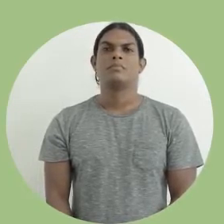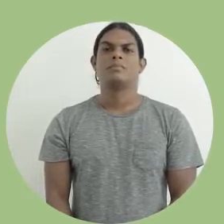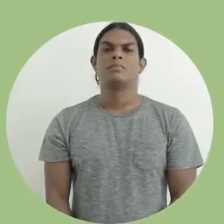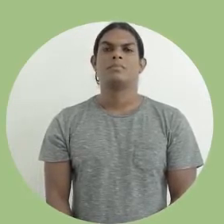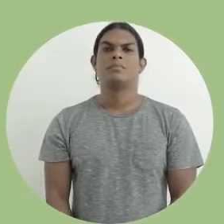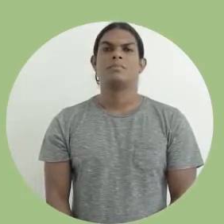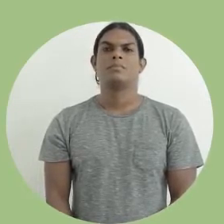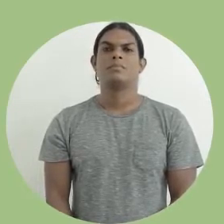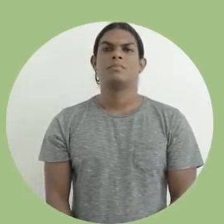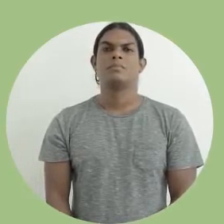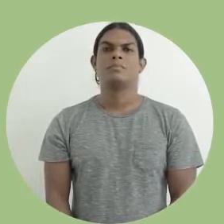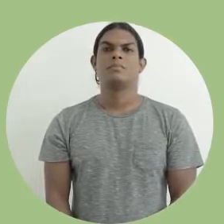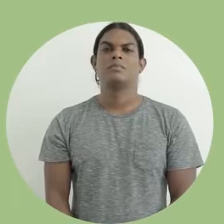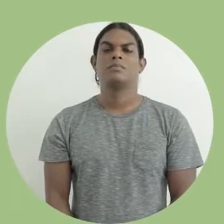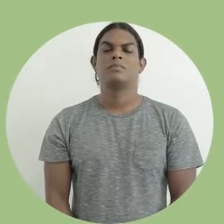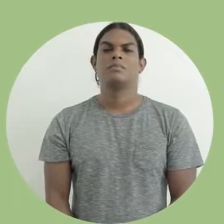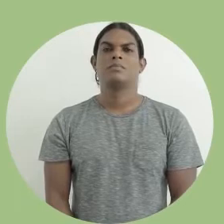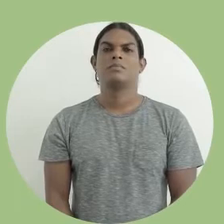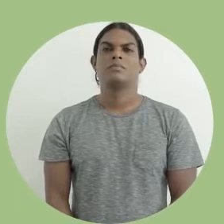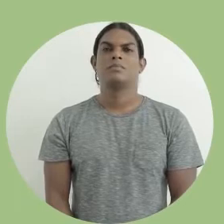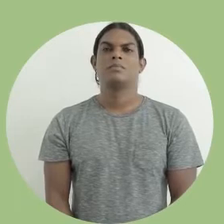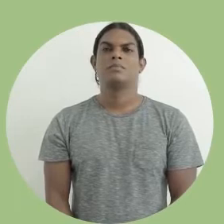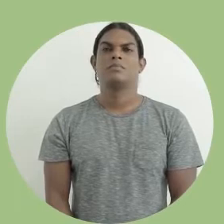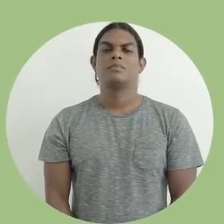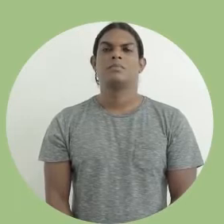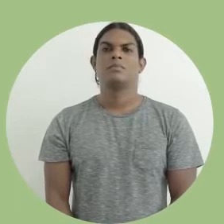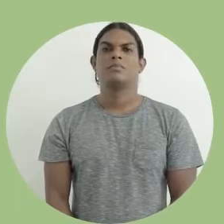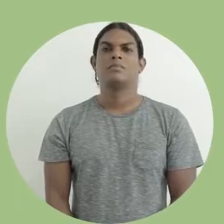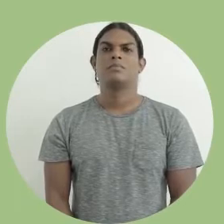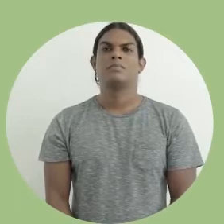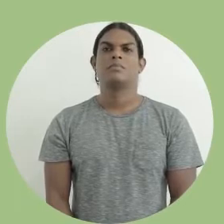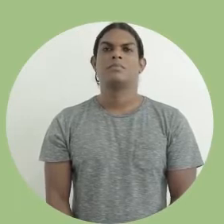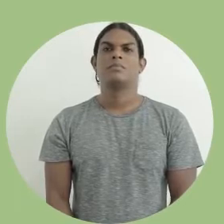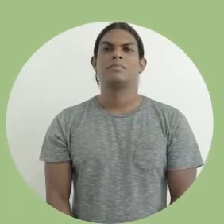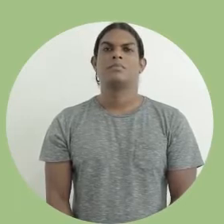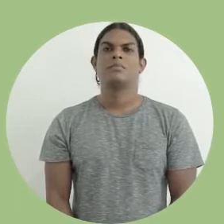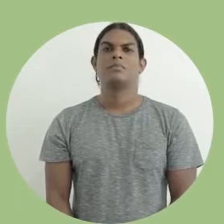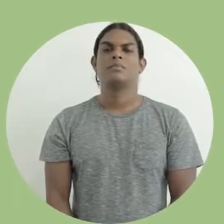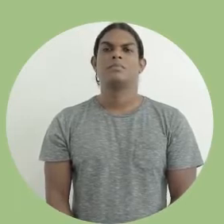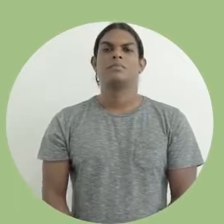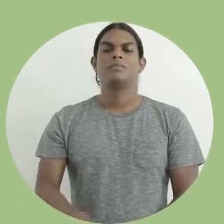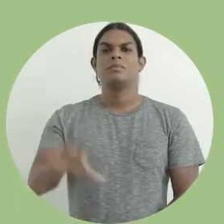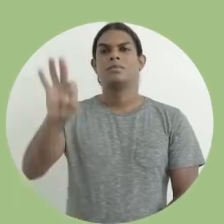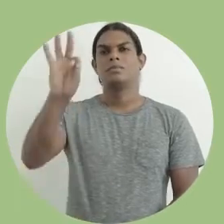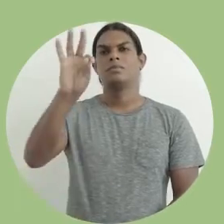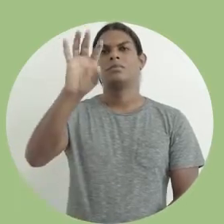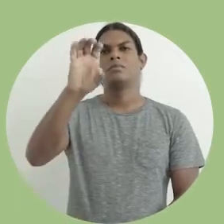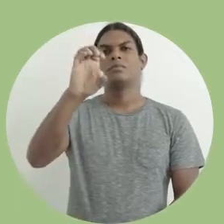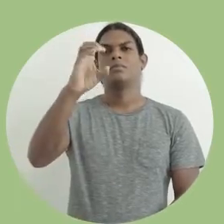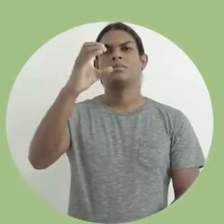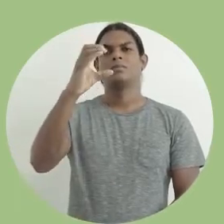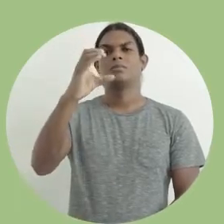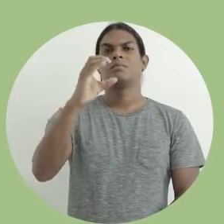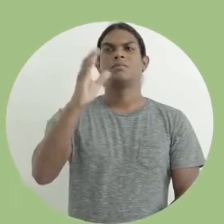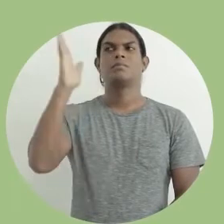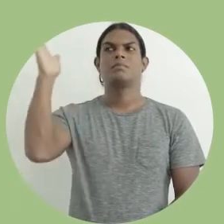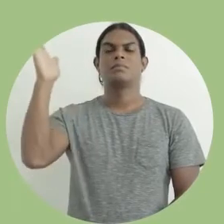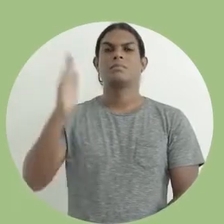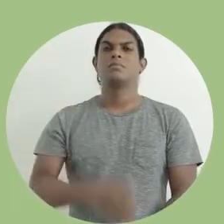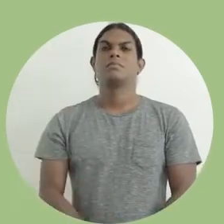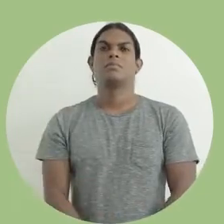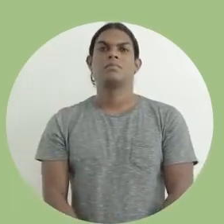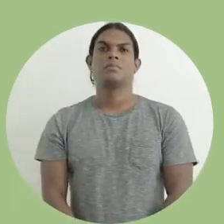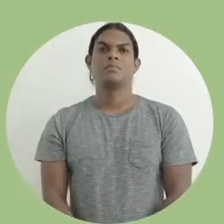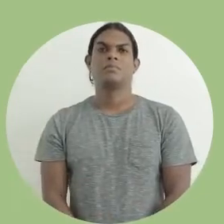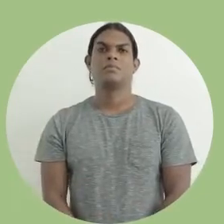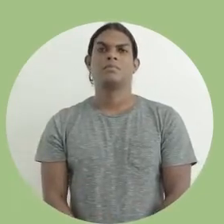Aduaneira caracteriza-se por adotar uma tarifa externa comum, a conhecida TEC, a qual permite